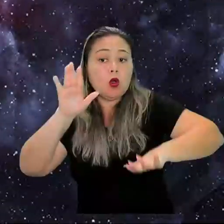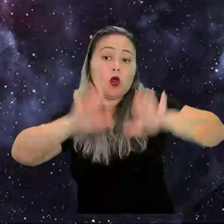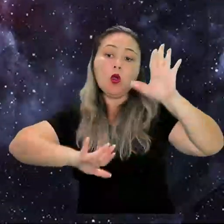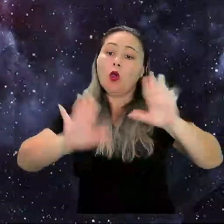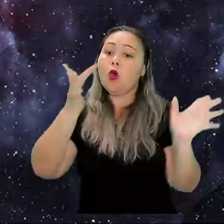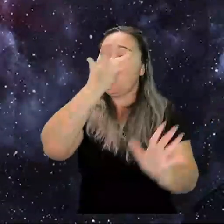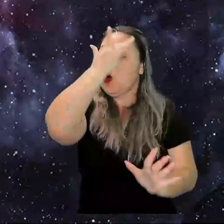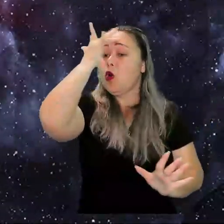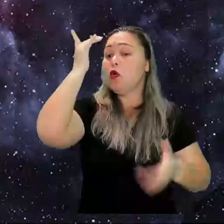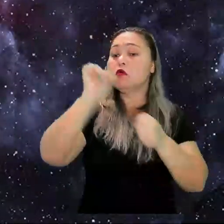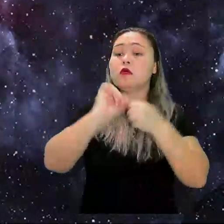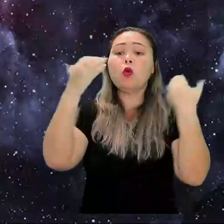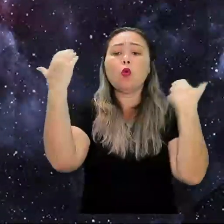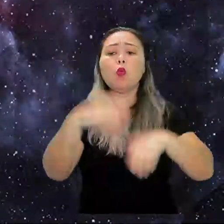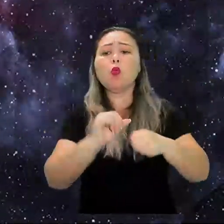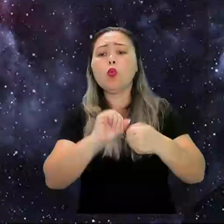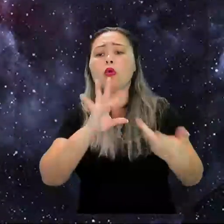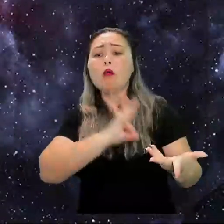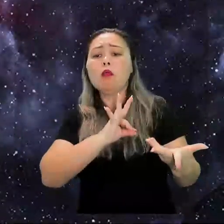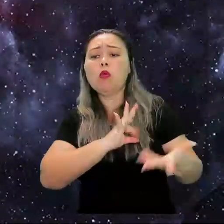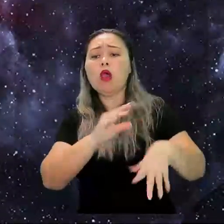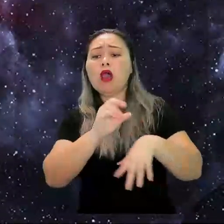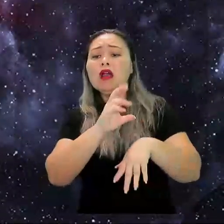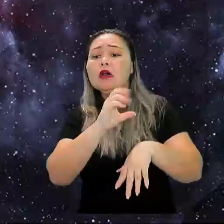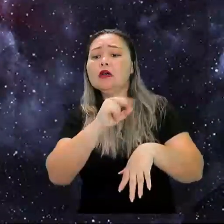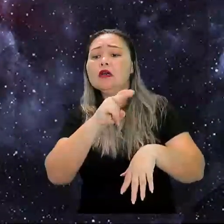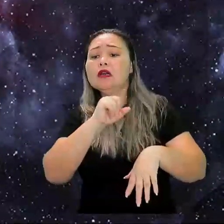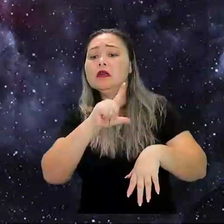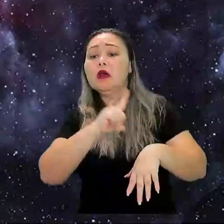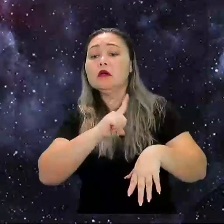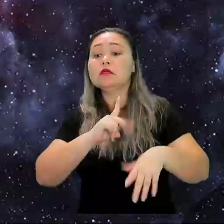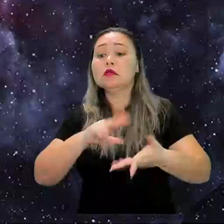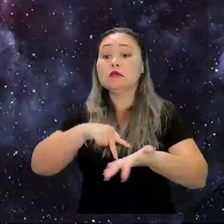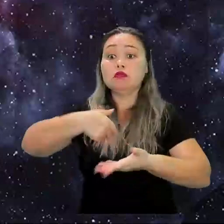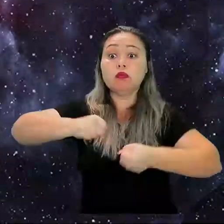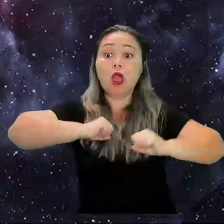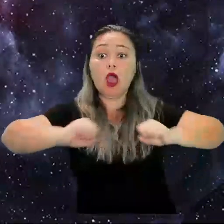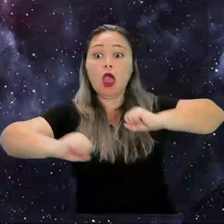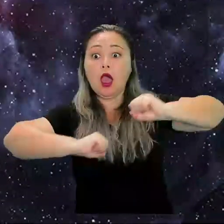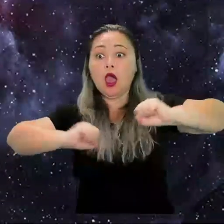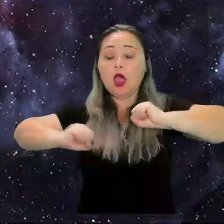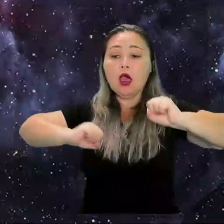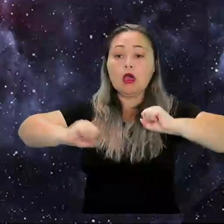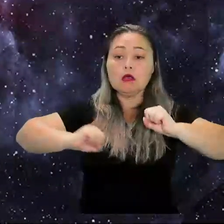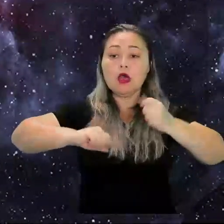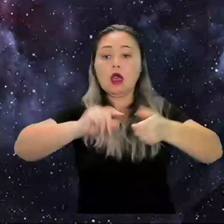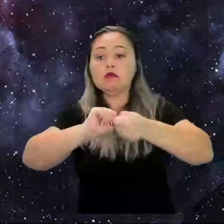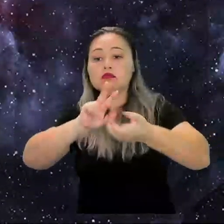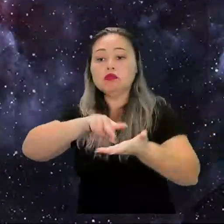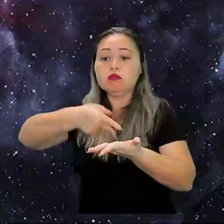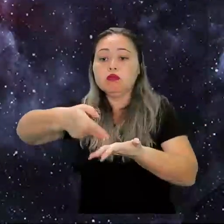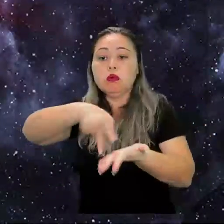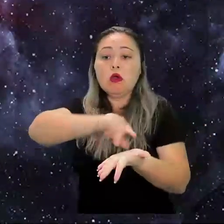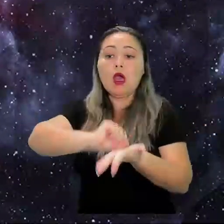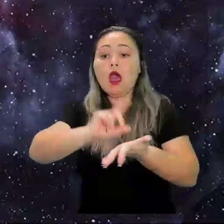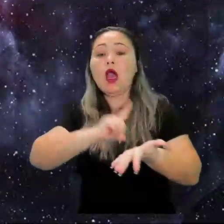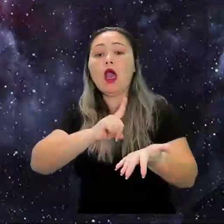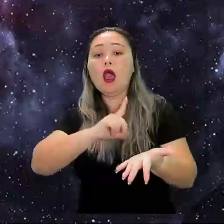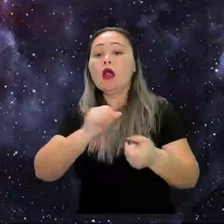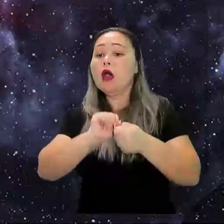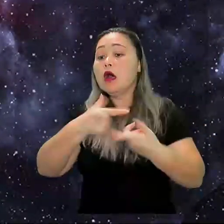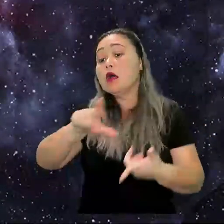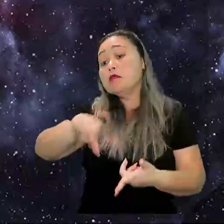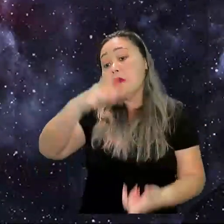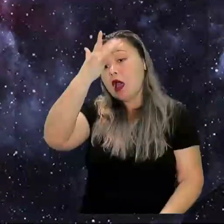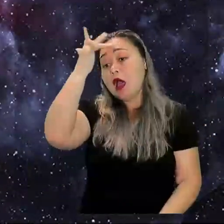que tem concurso, por exemplo, da Polícia Civil ou Polícia Militar que tem teste físico, tem que correr, tem que fazer abdominal, tem gente que